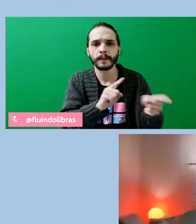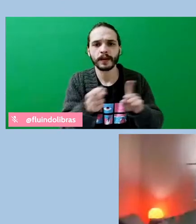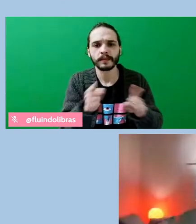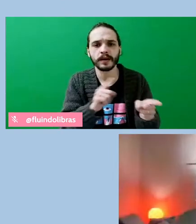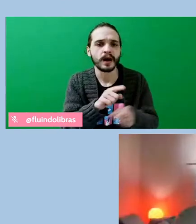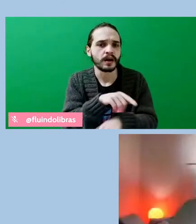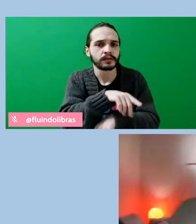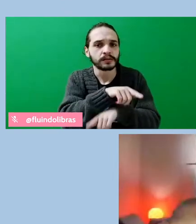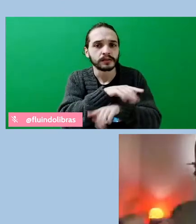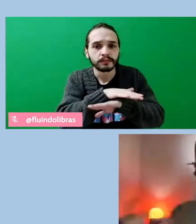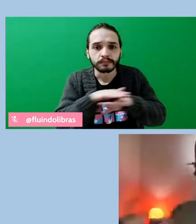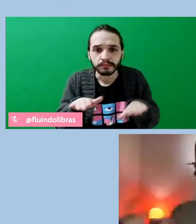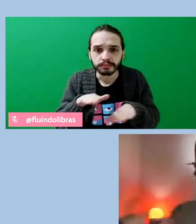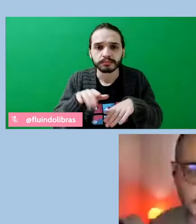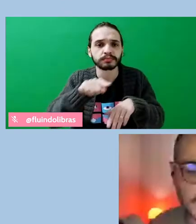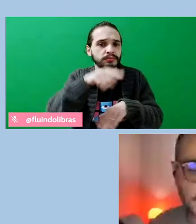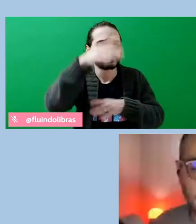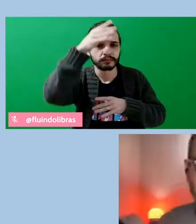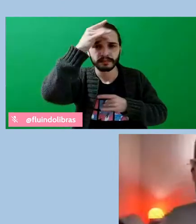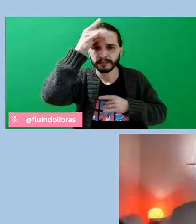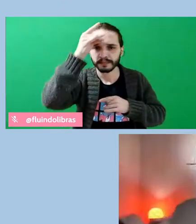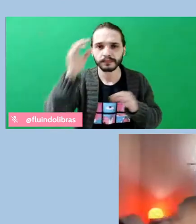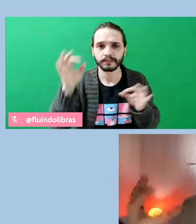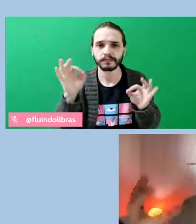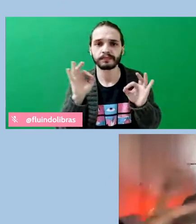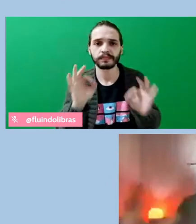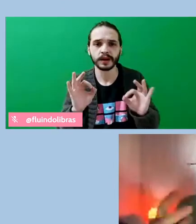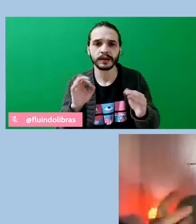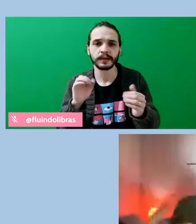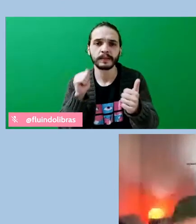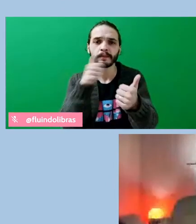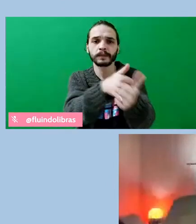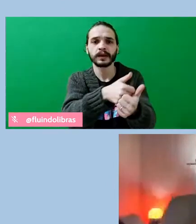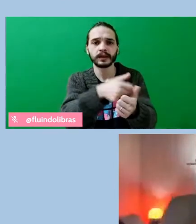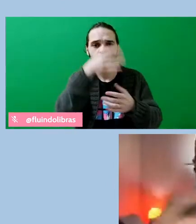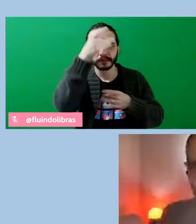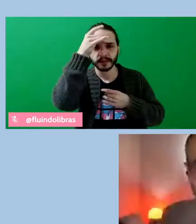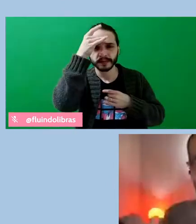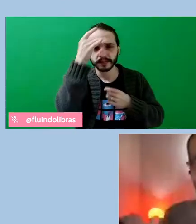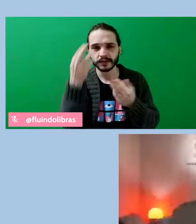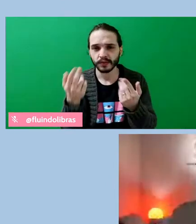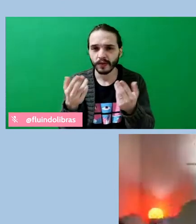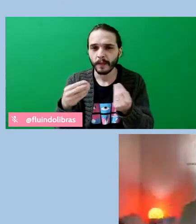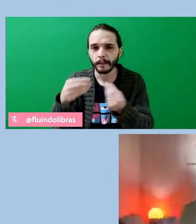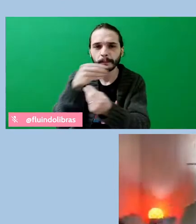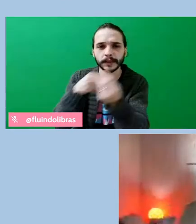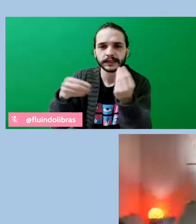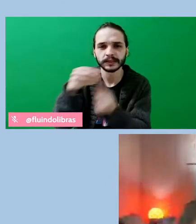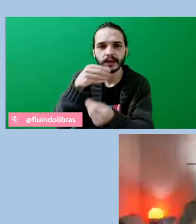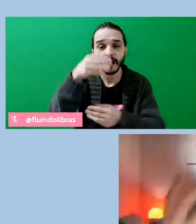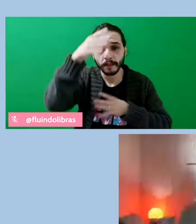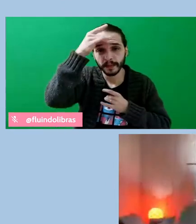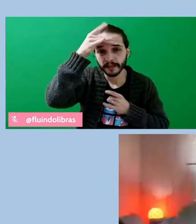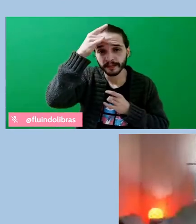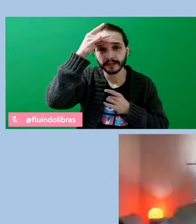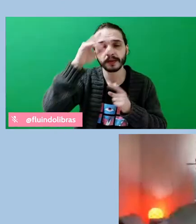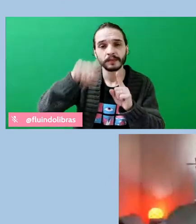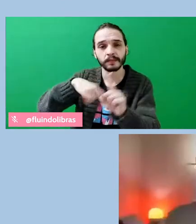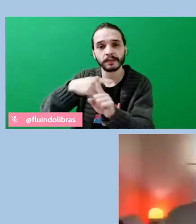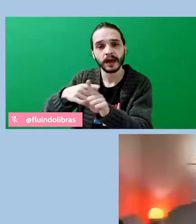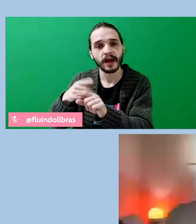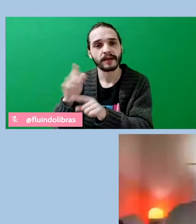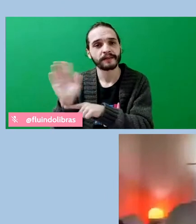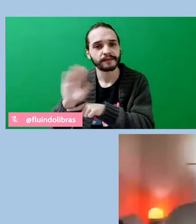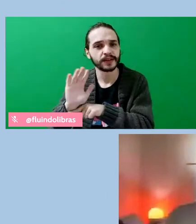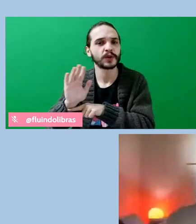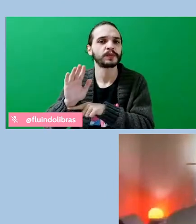chegaria perto da performance, mais a gente chegaria perto dessa ideia de híbrido, né? Que é uma performance, uma performance ao mesmo tempo que é um filme,